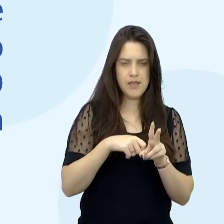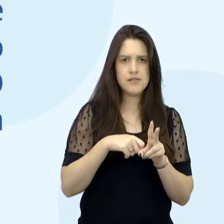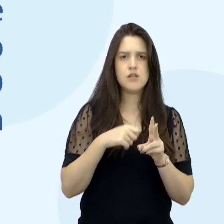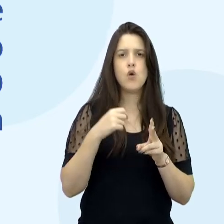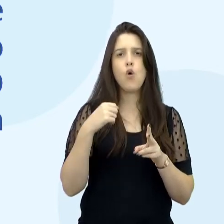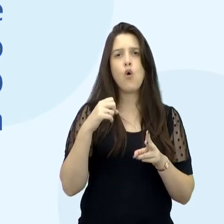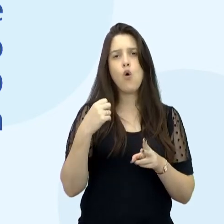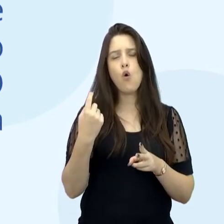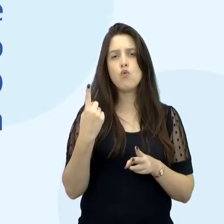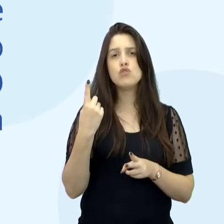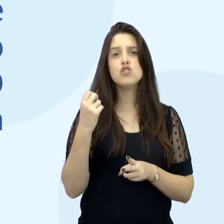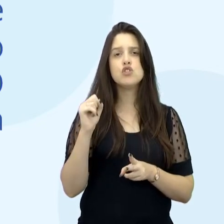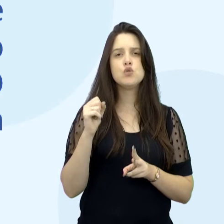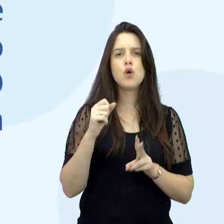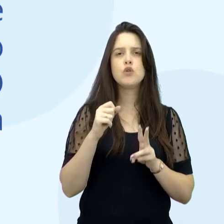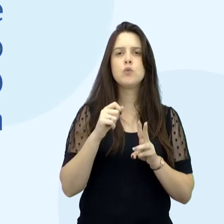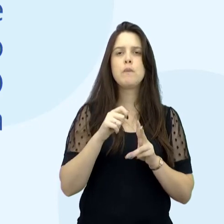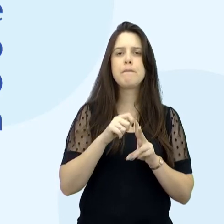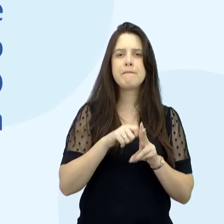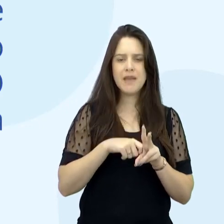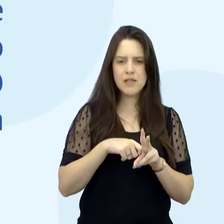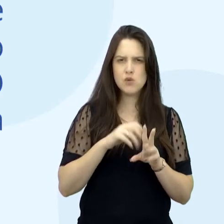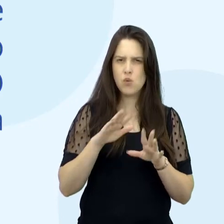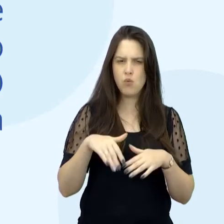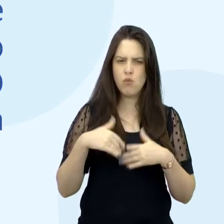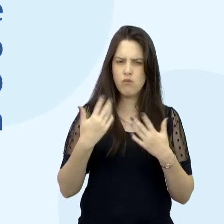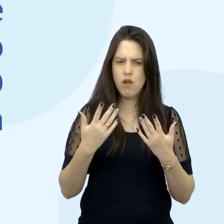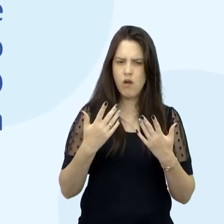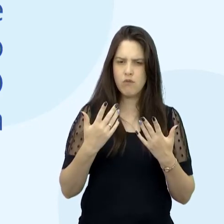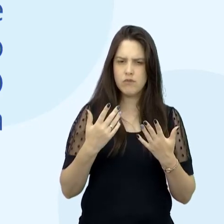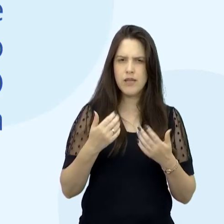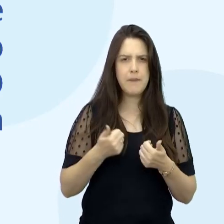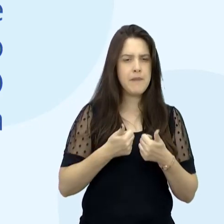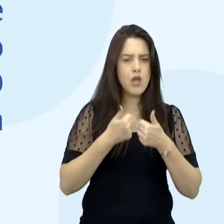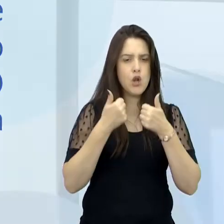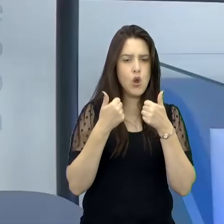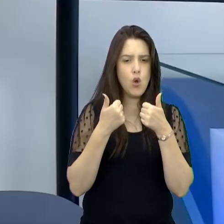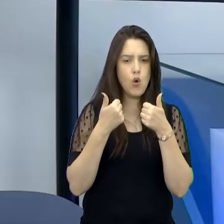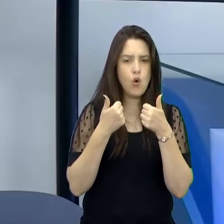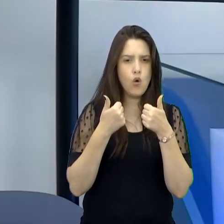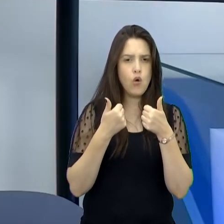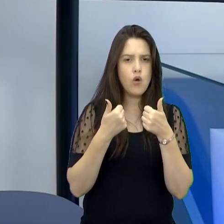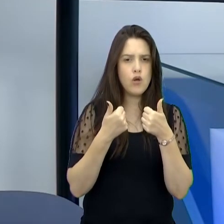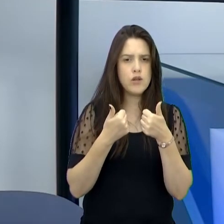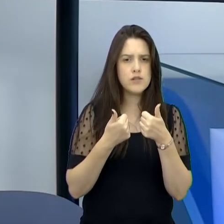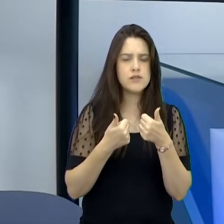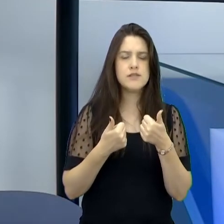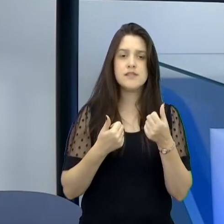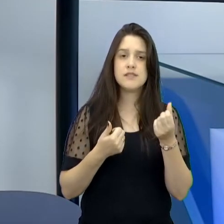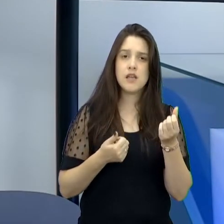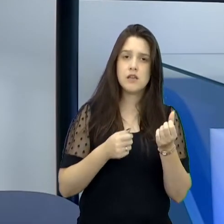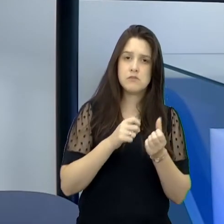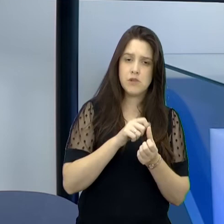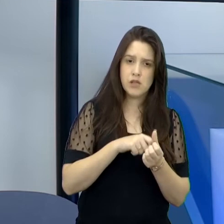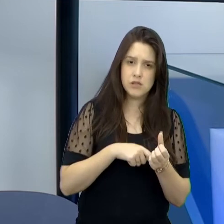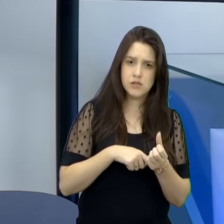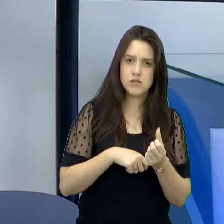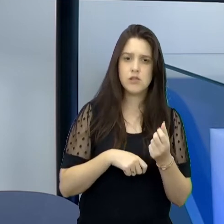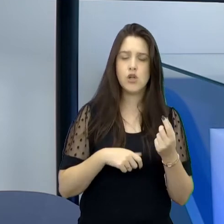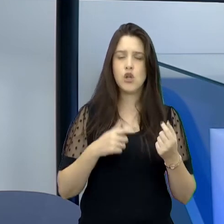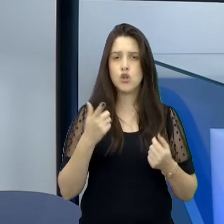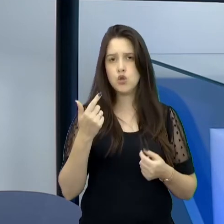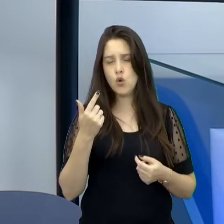que seria mais vantajoso eu comprar um celular em 6 meses, em